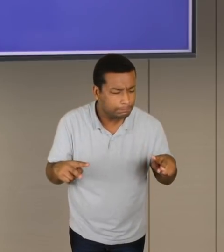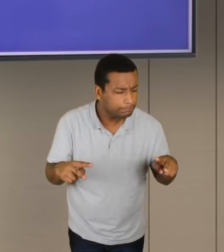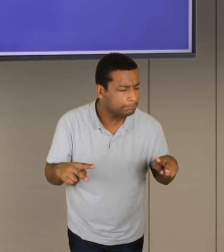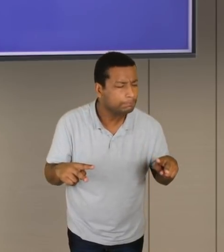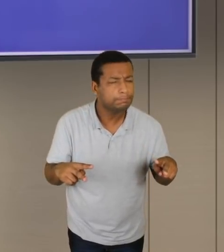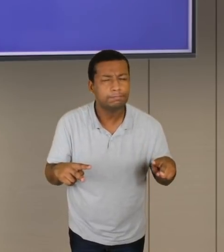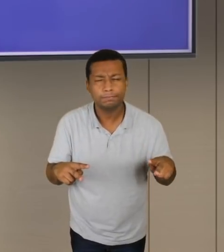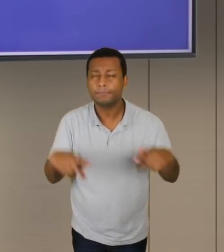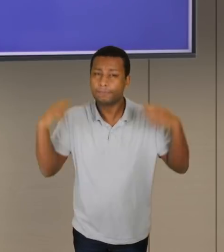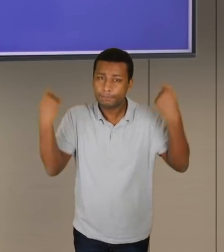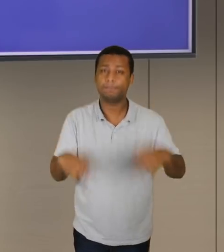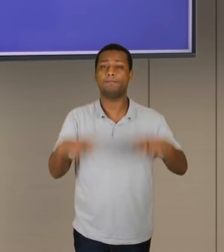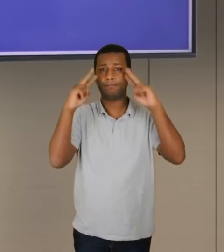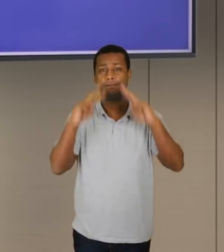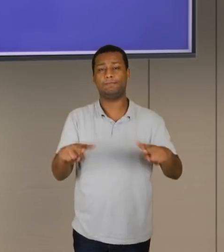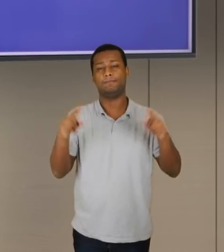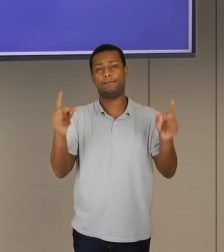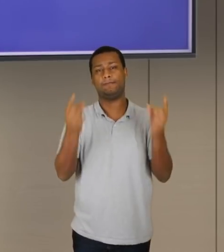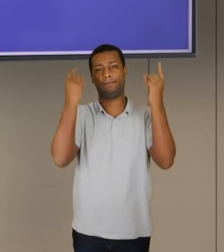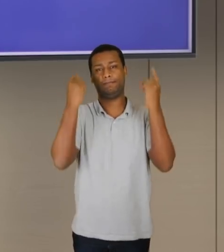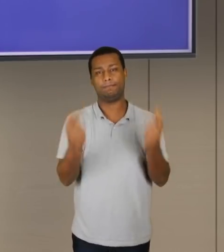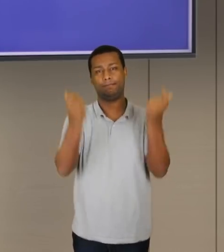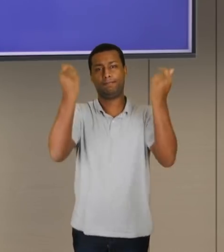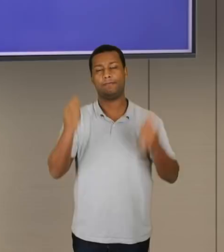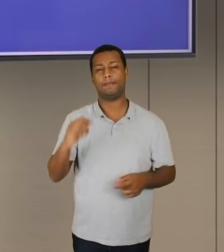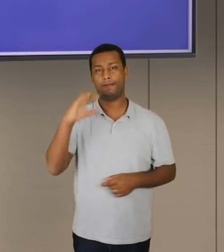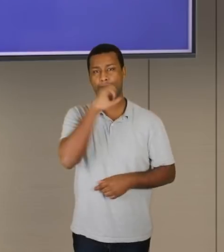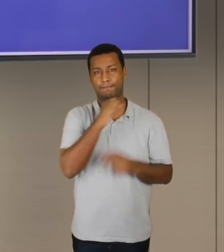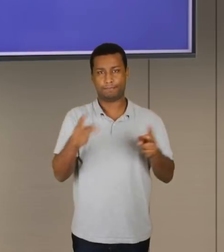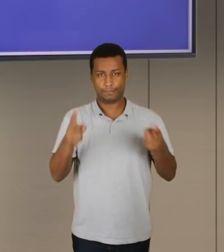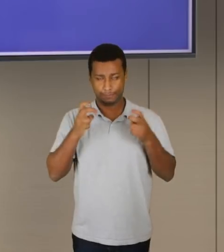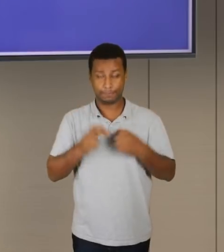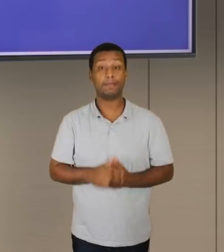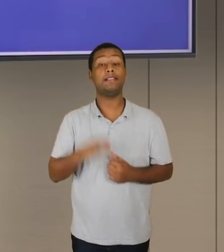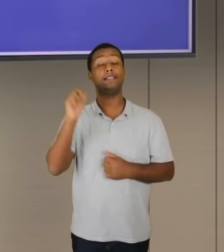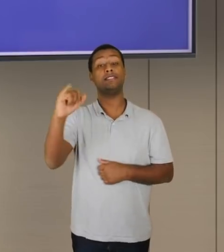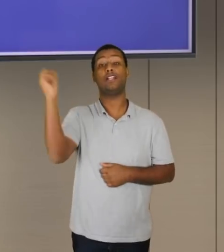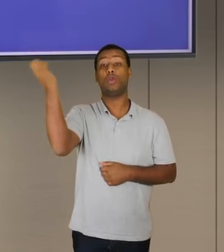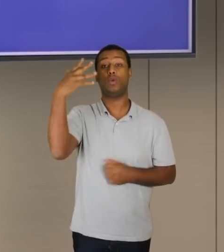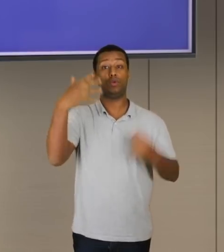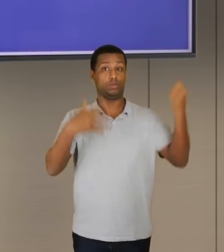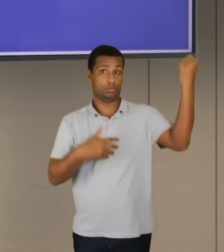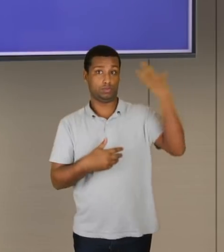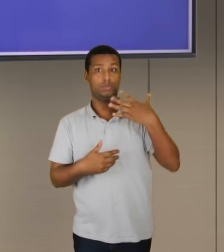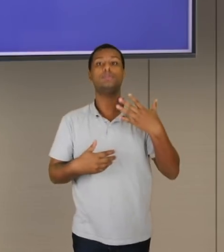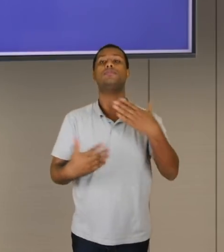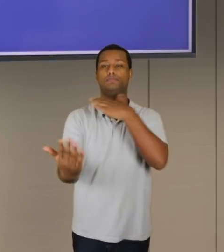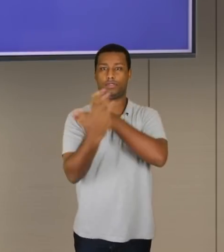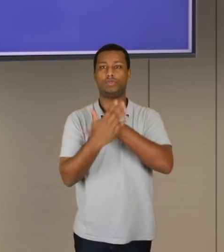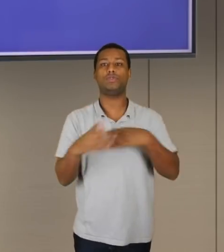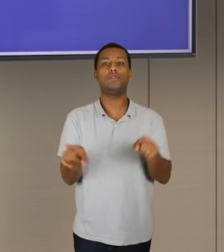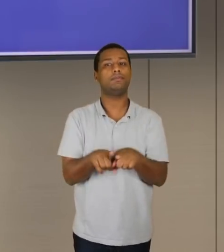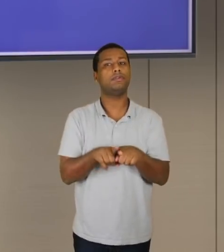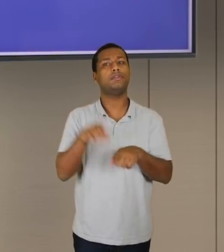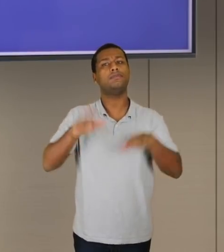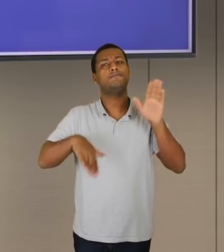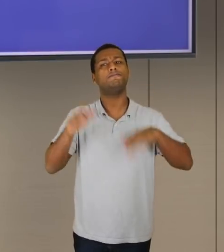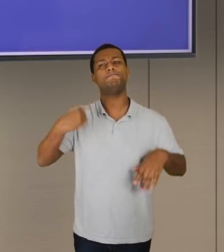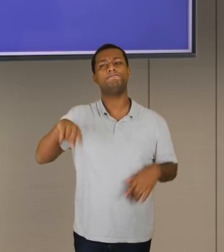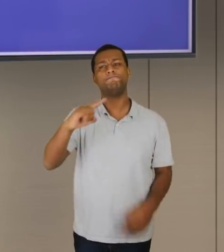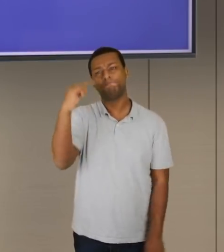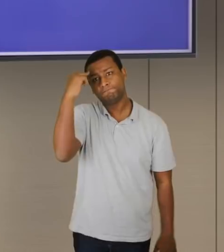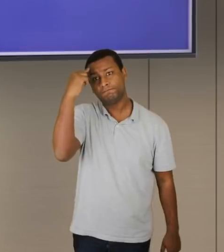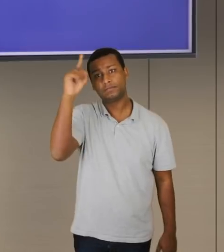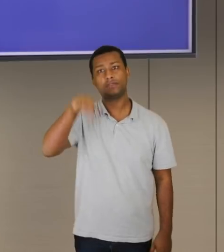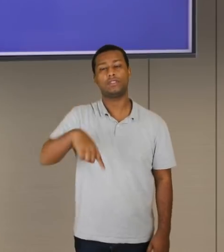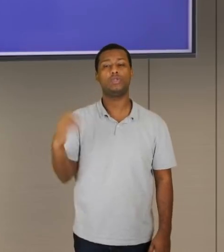essa liberdade. Principalmente que nós temos os lugares de criança pequena, intermediária e adolescente. Mas no caso da criança com